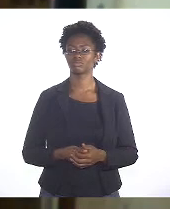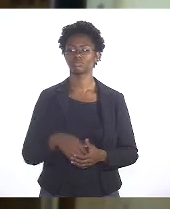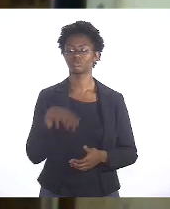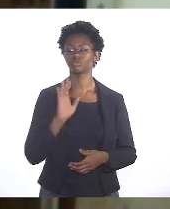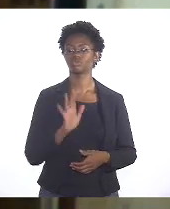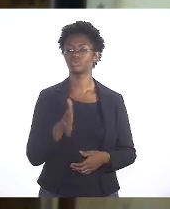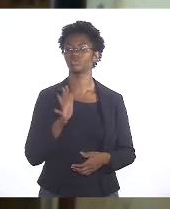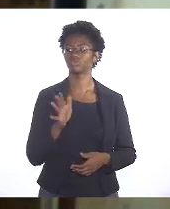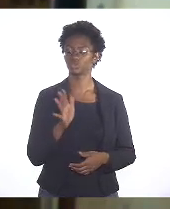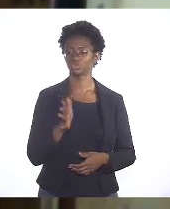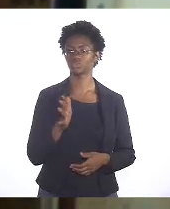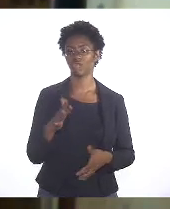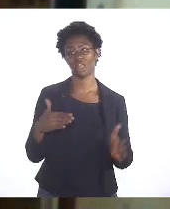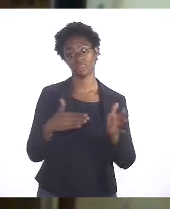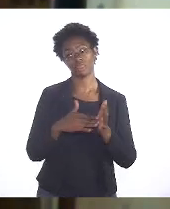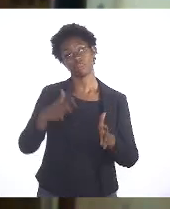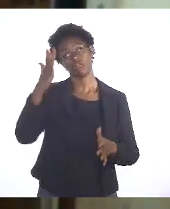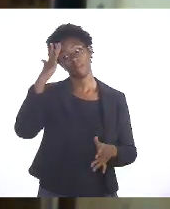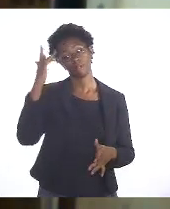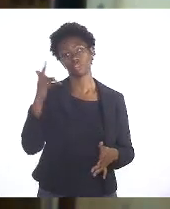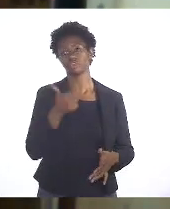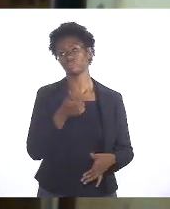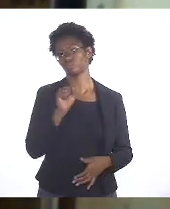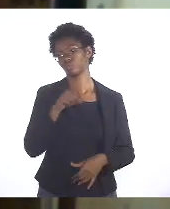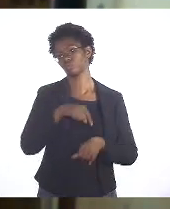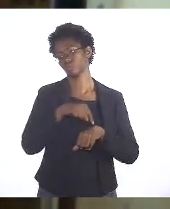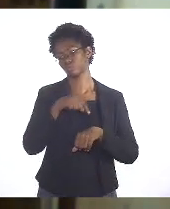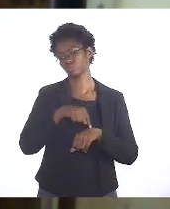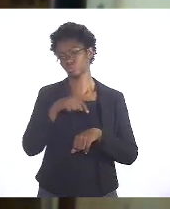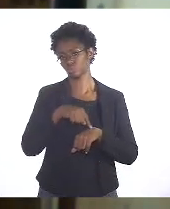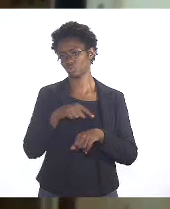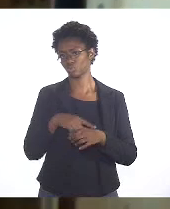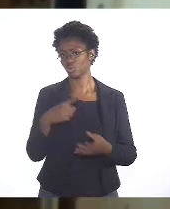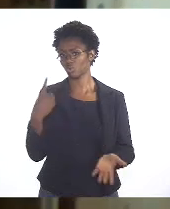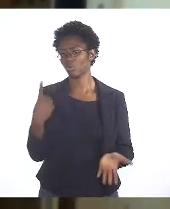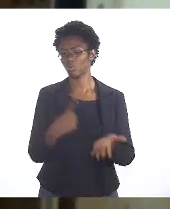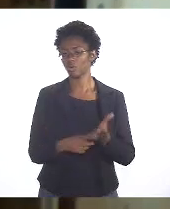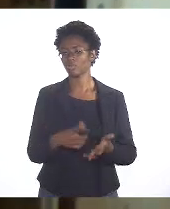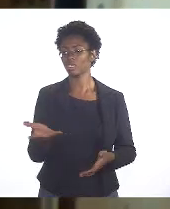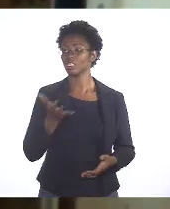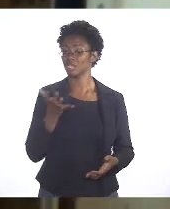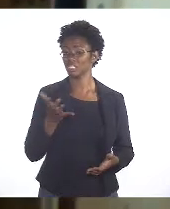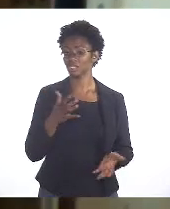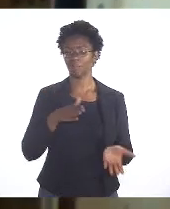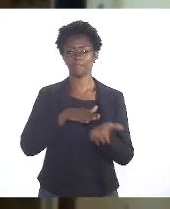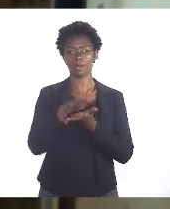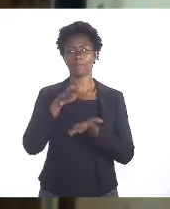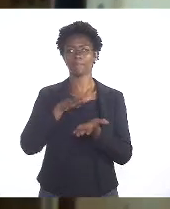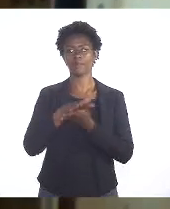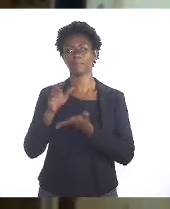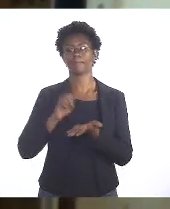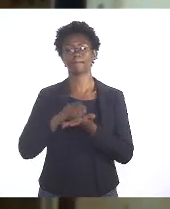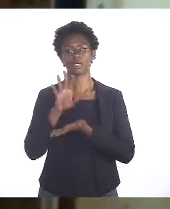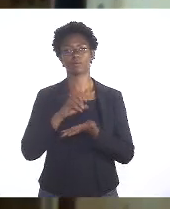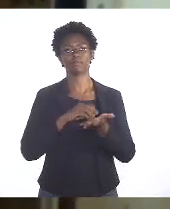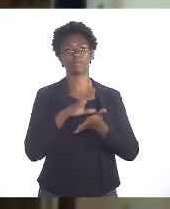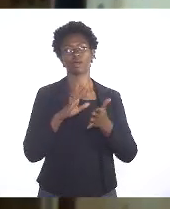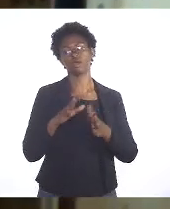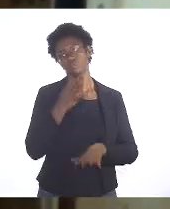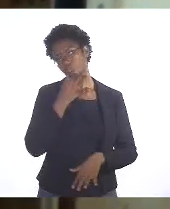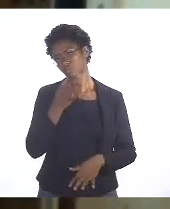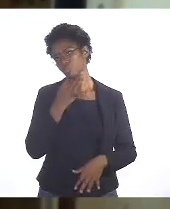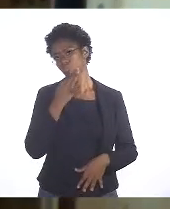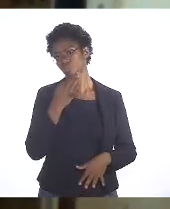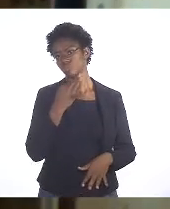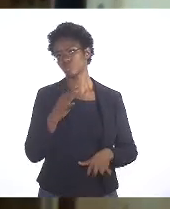estabelecemos até amanhã às 18 horas para quem quisesse mandar alguma sugestão de melhoria do projeto,